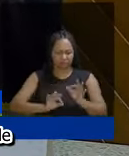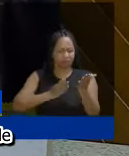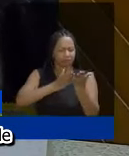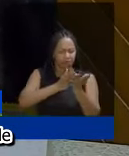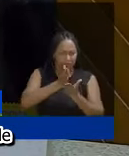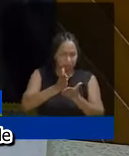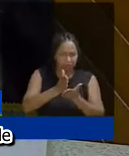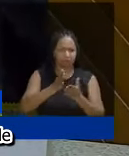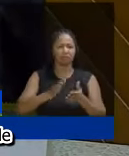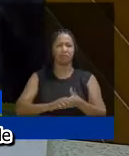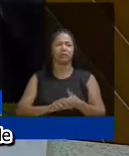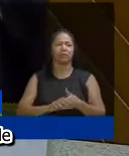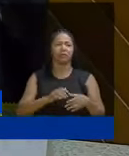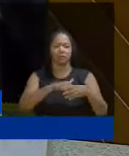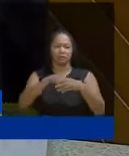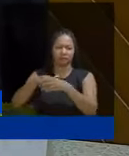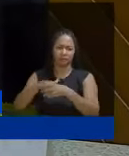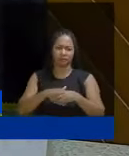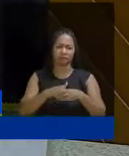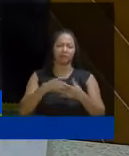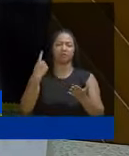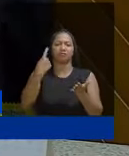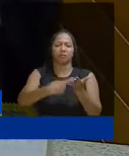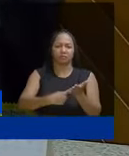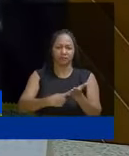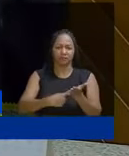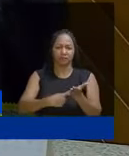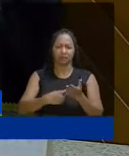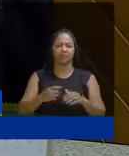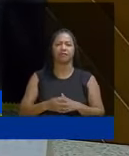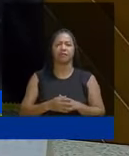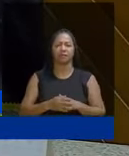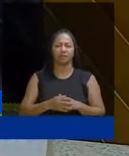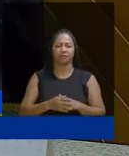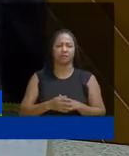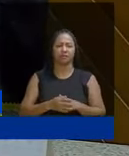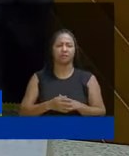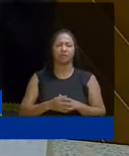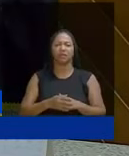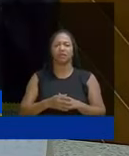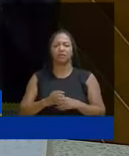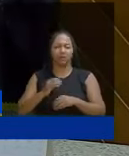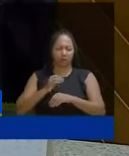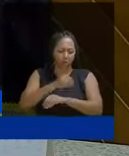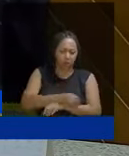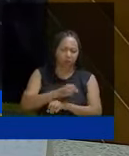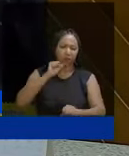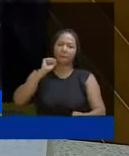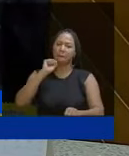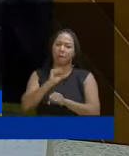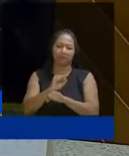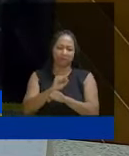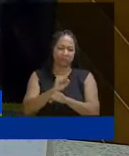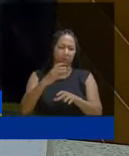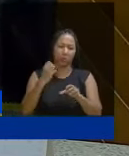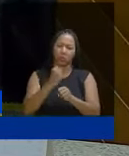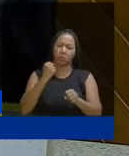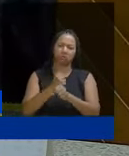execução de obra objeto de termo de compromisso, obra paralisada sem utilidade,